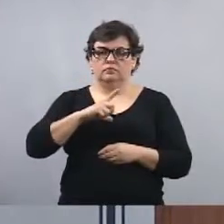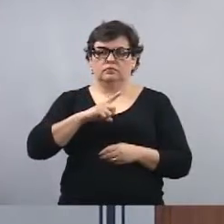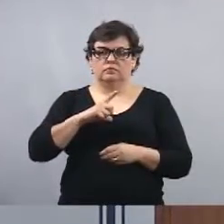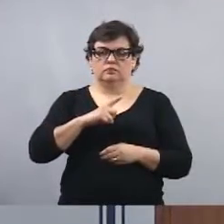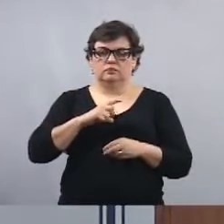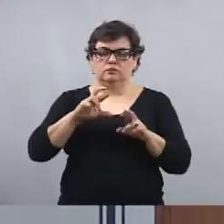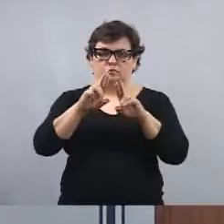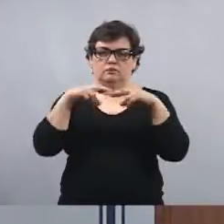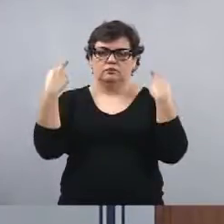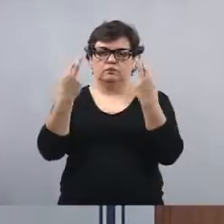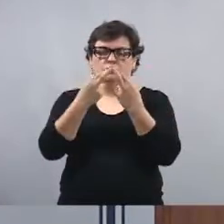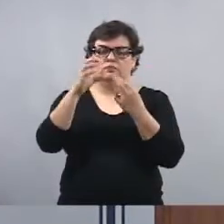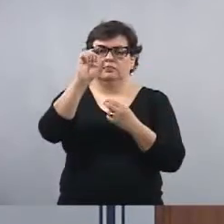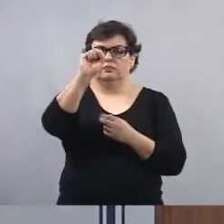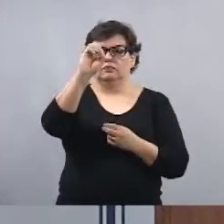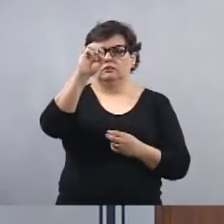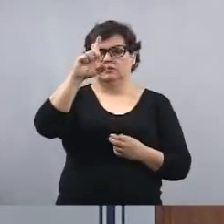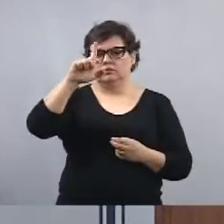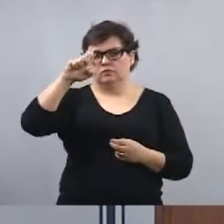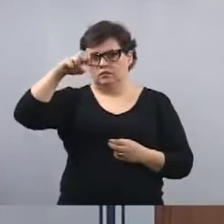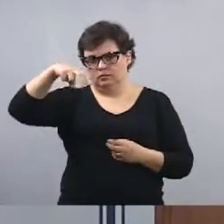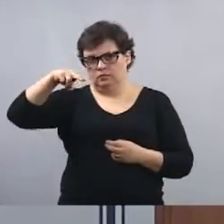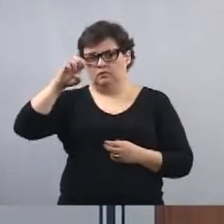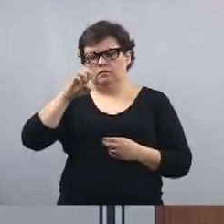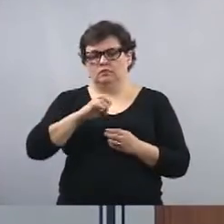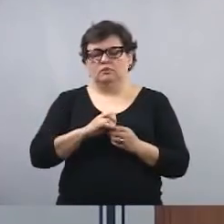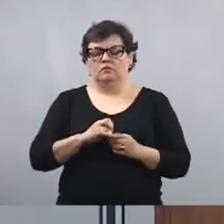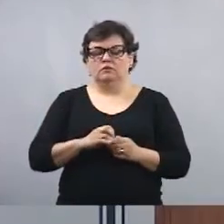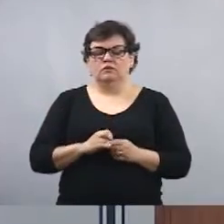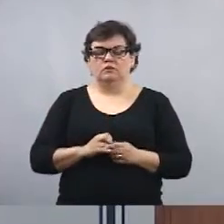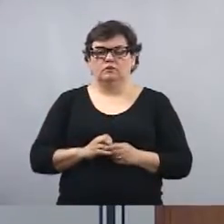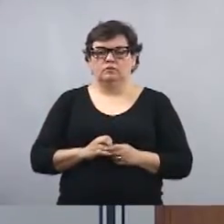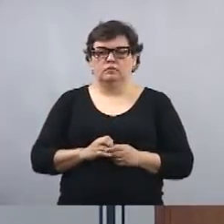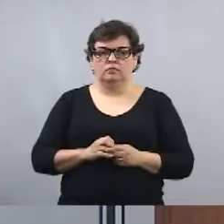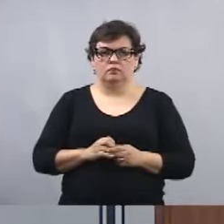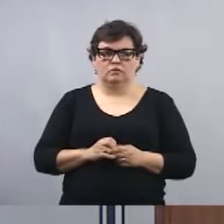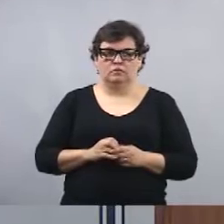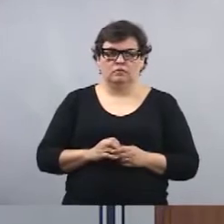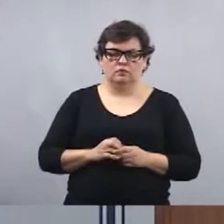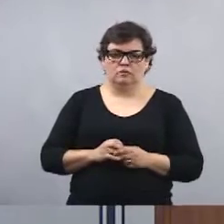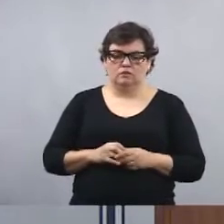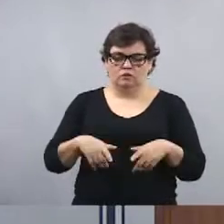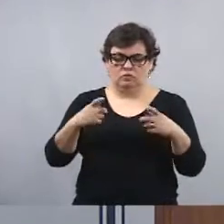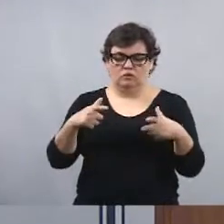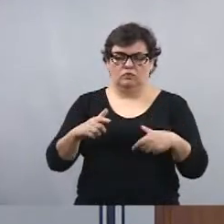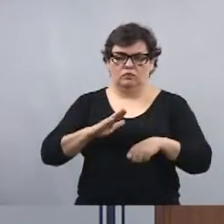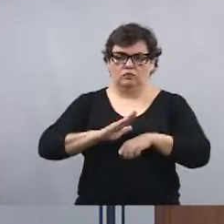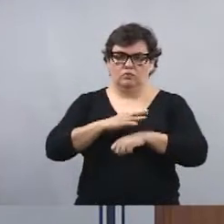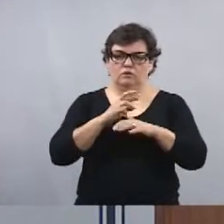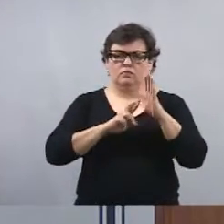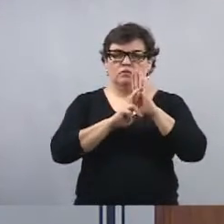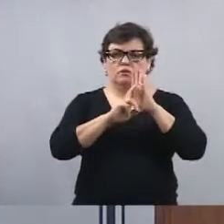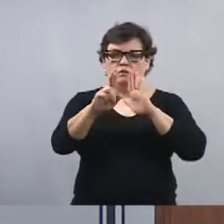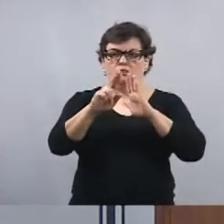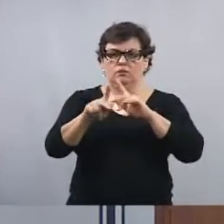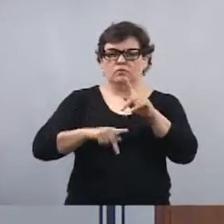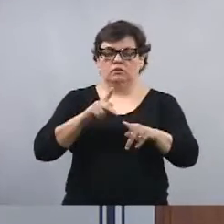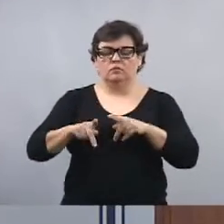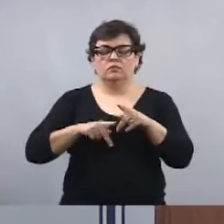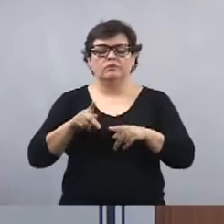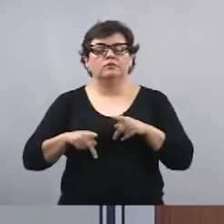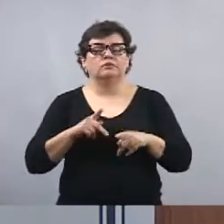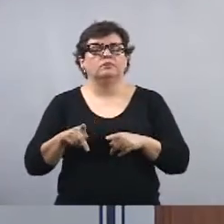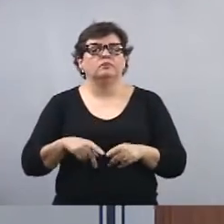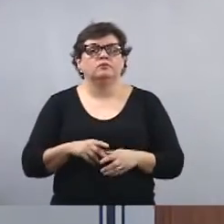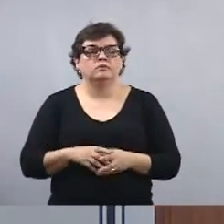legislativa, justamente aquela que mais tem a representatividade popular, para prestar uma homenagem a essa extraordinária